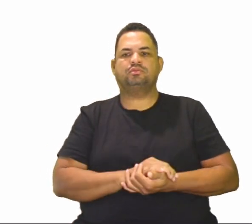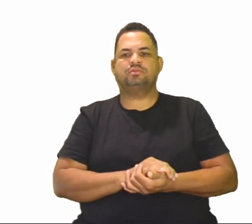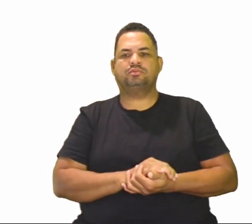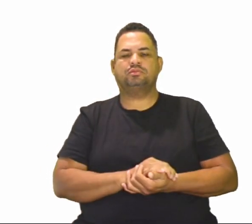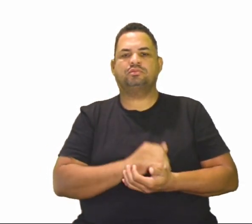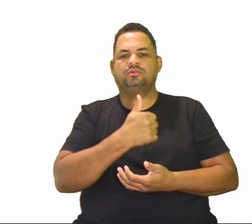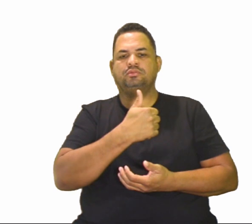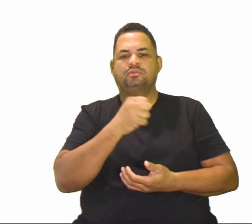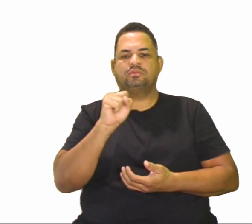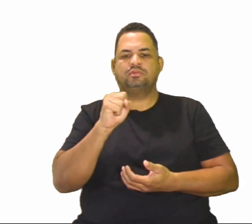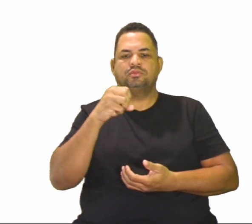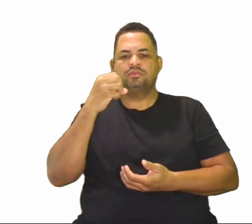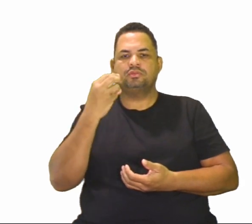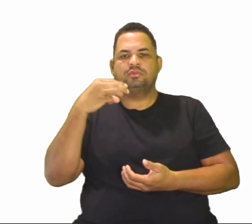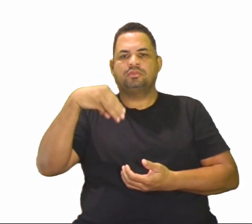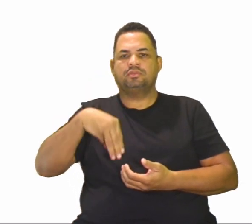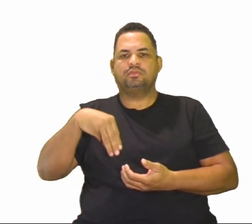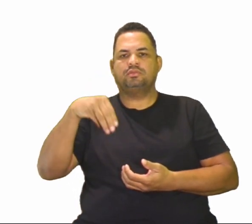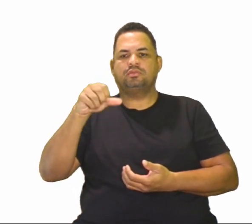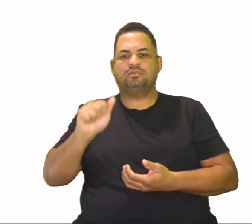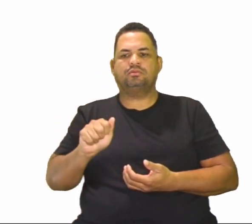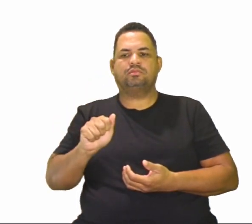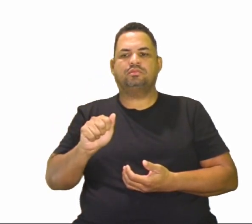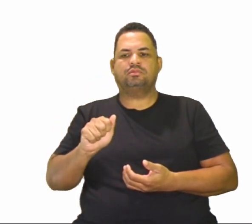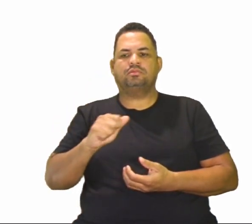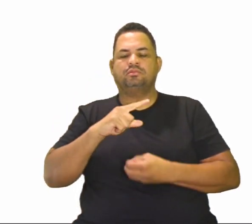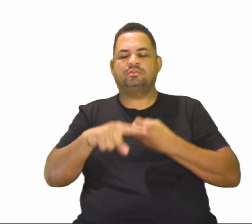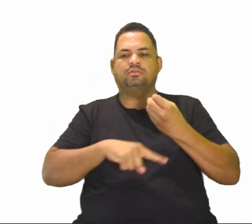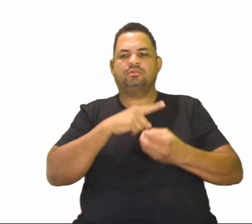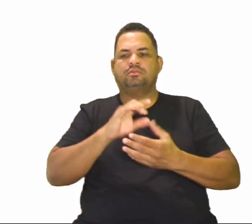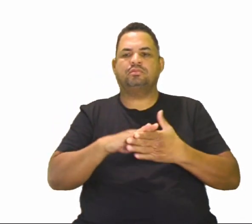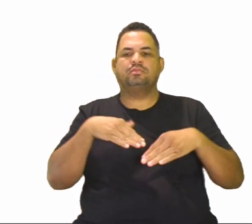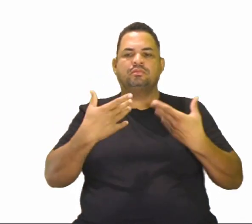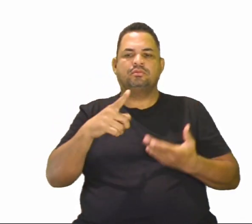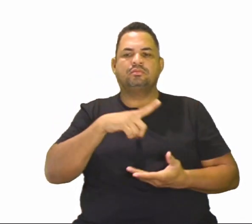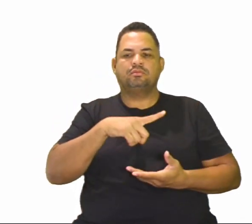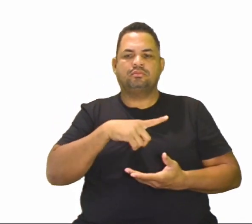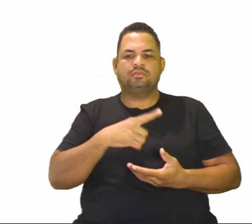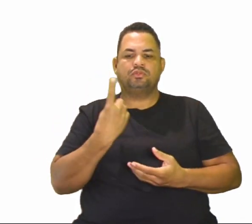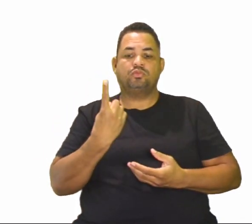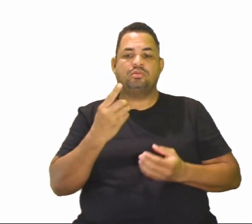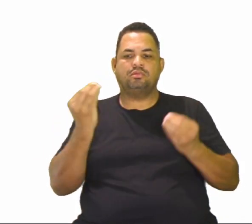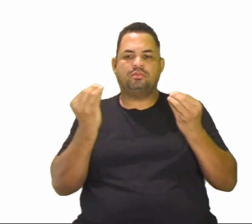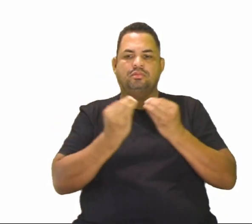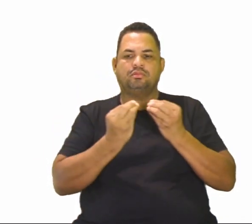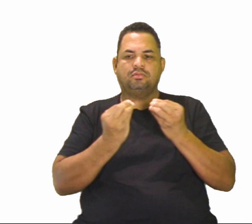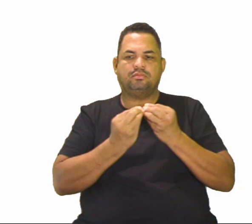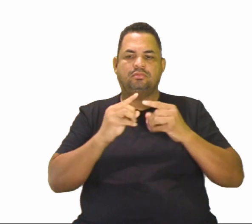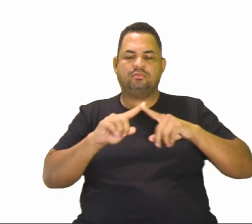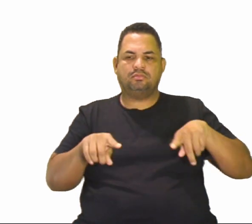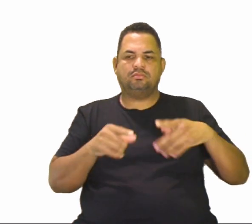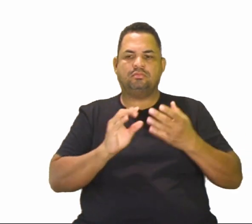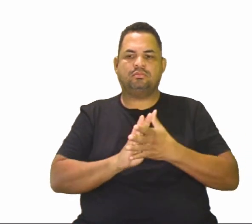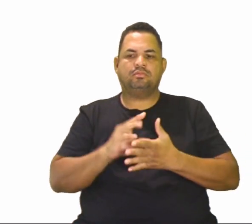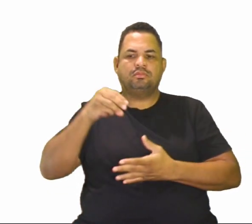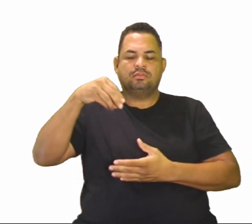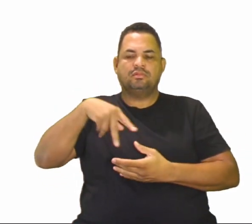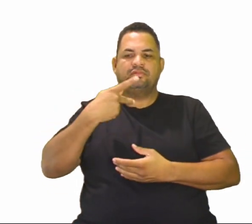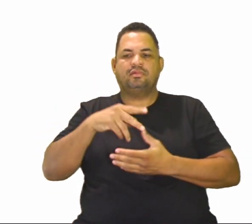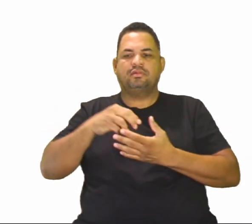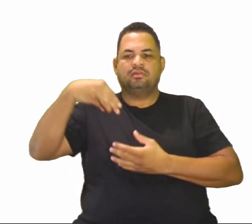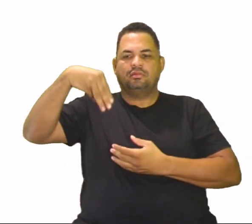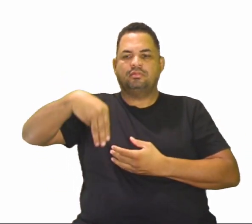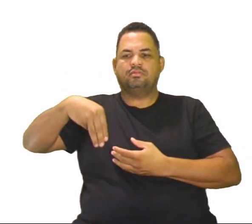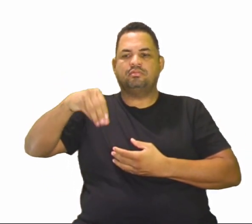16, 18 UMA, unidade de massa atômica, quando eu tiver uma molécula. Mas em termos de mol, o